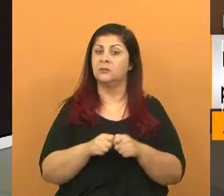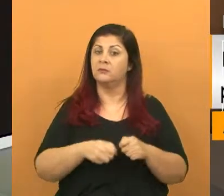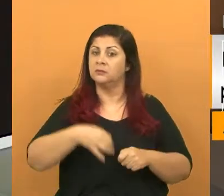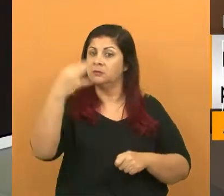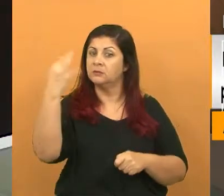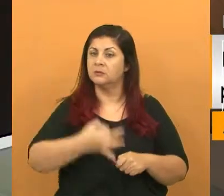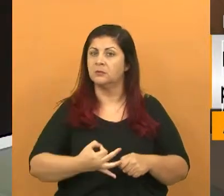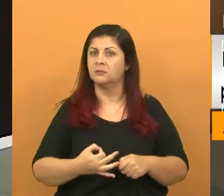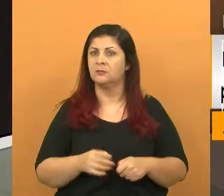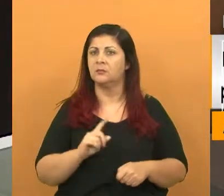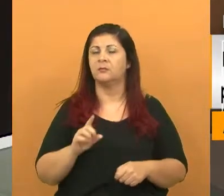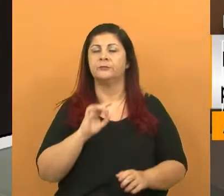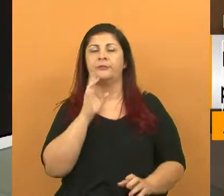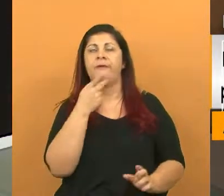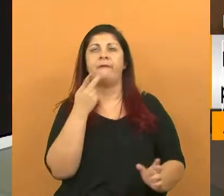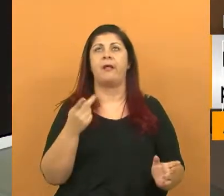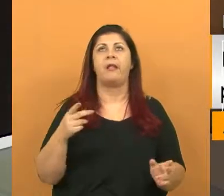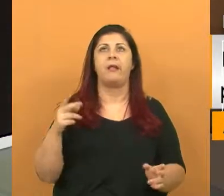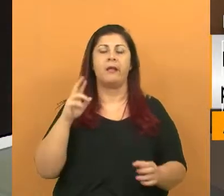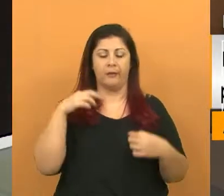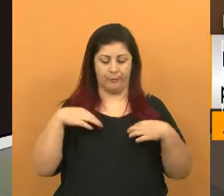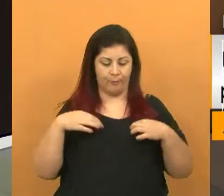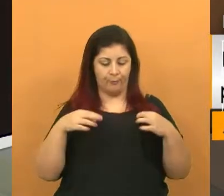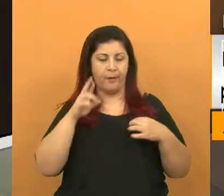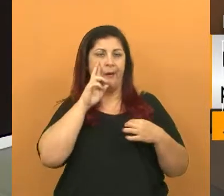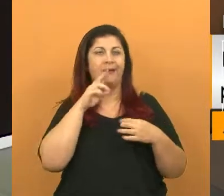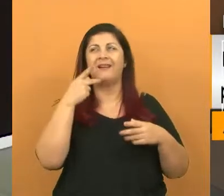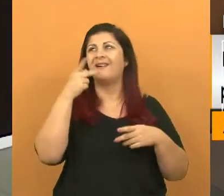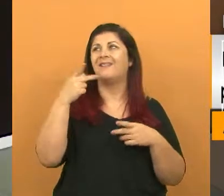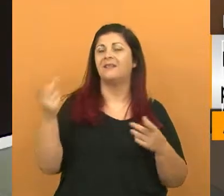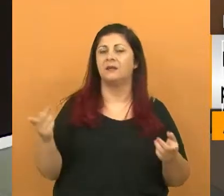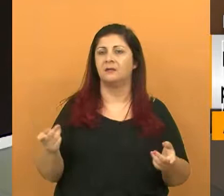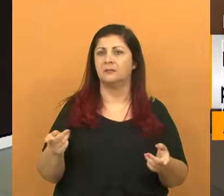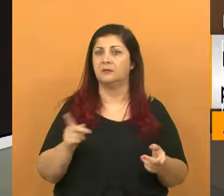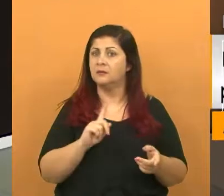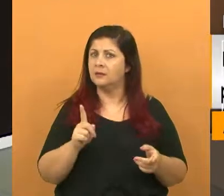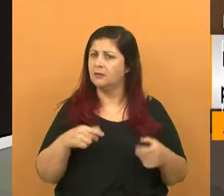de botar uma camiseta rosa e fazer um oba-oba aí, como a gente